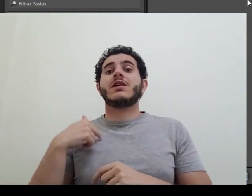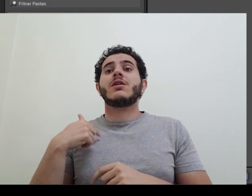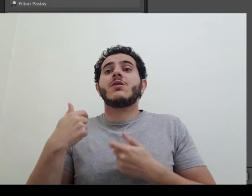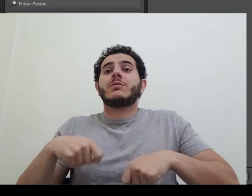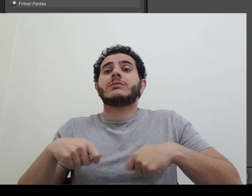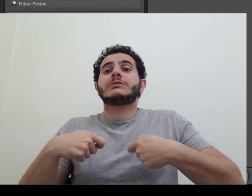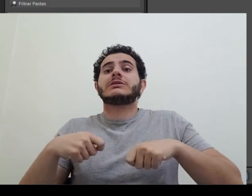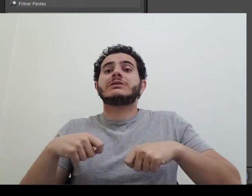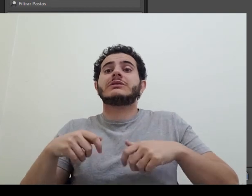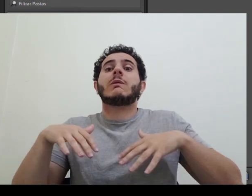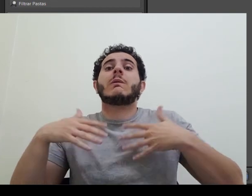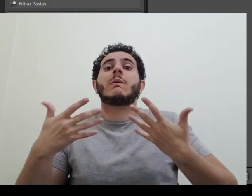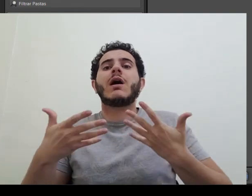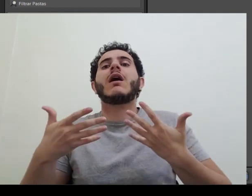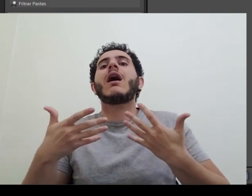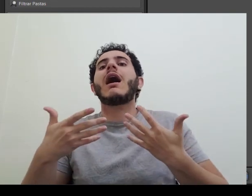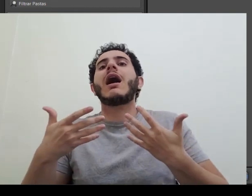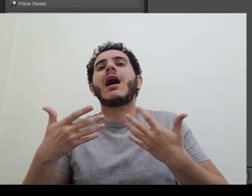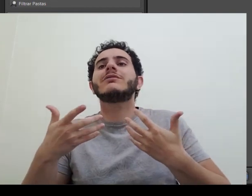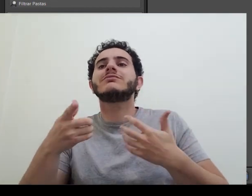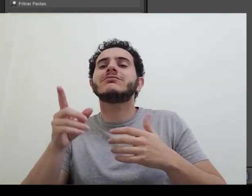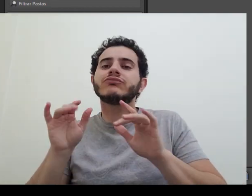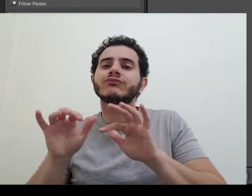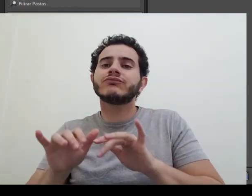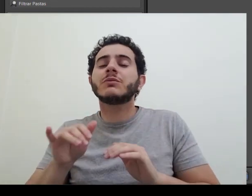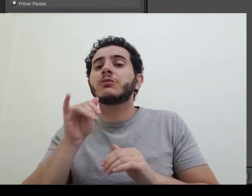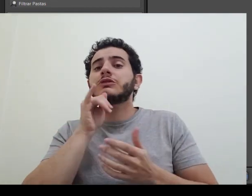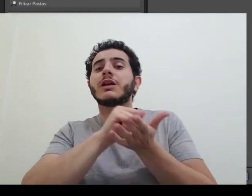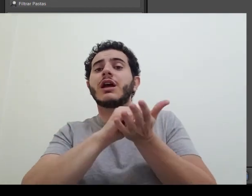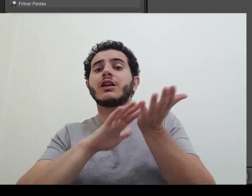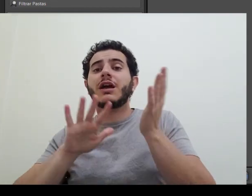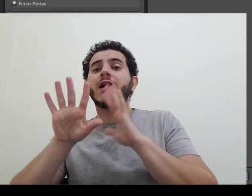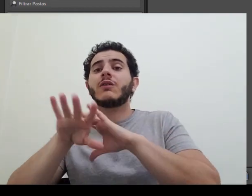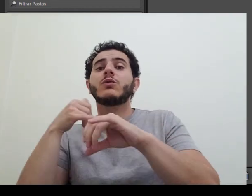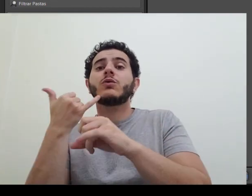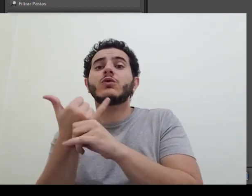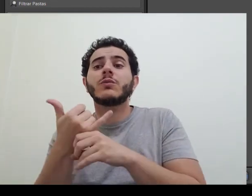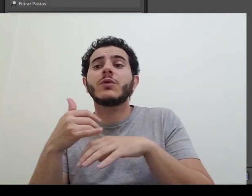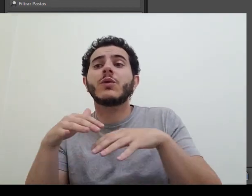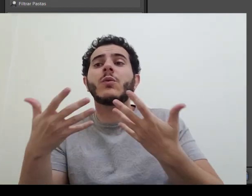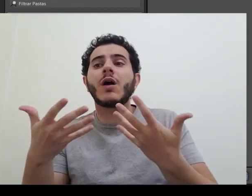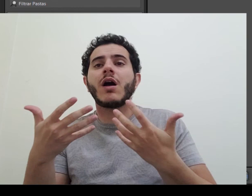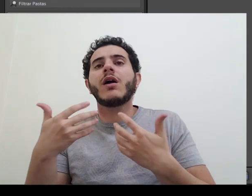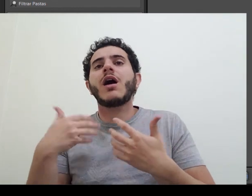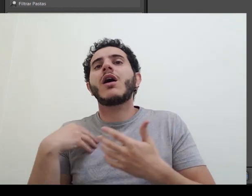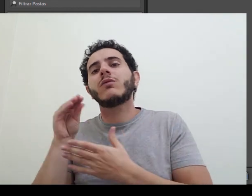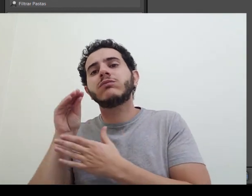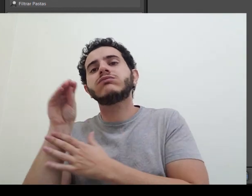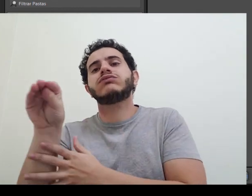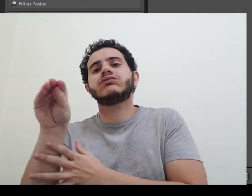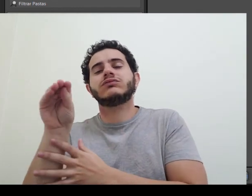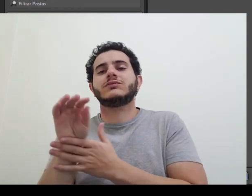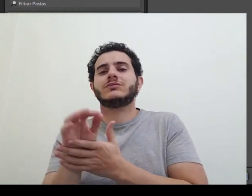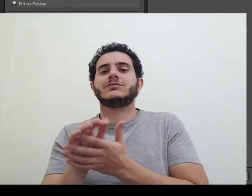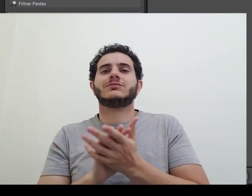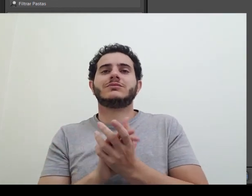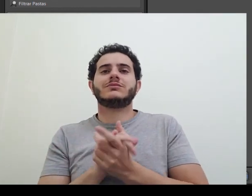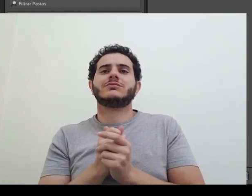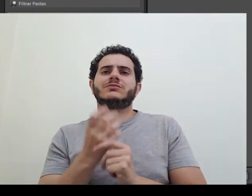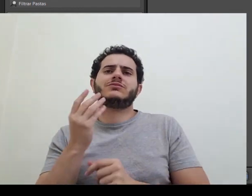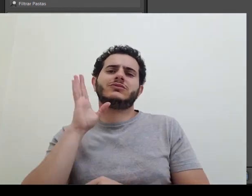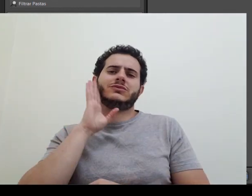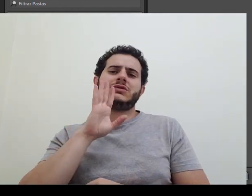quando tiver muitas fotos, digitar. Eu quero encontrar os exercícios do YouTube. Então legal, eu venho aqui ó, em cima, ó, filtro da